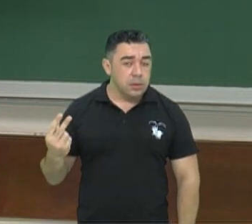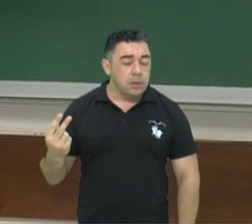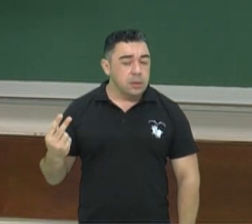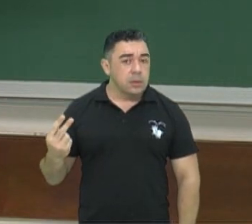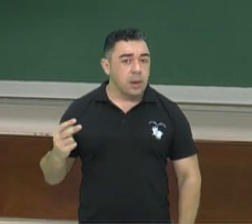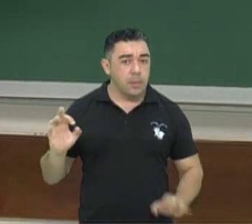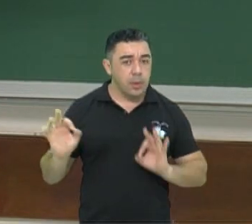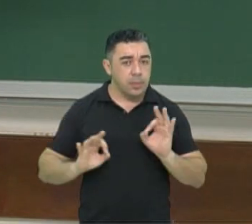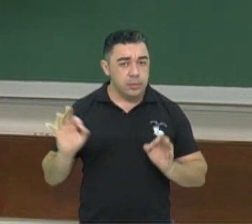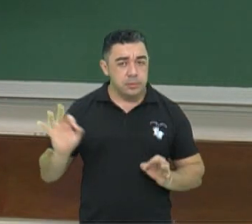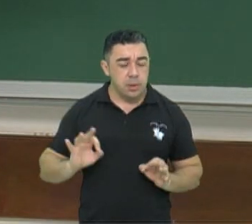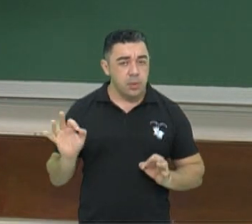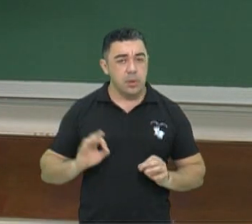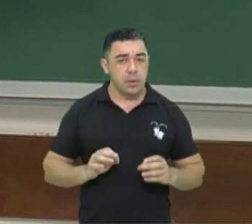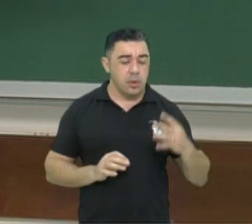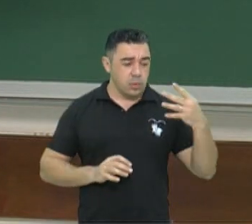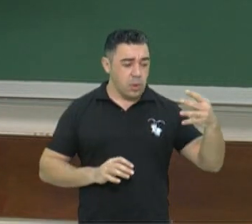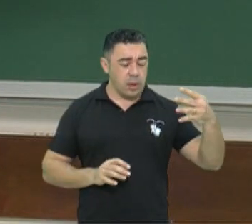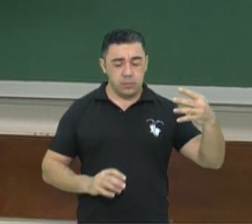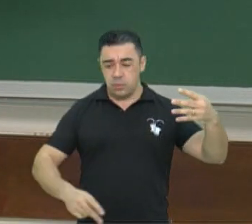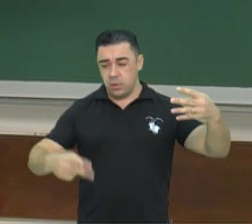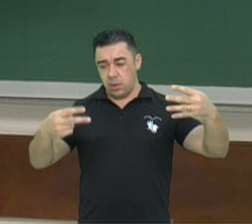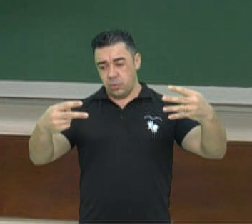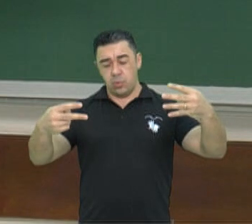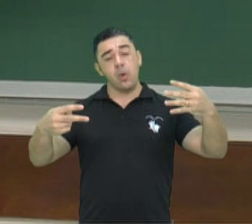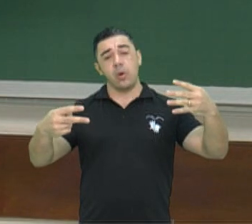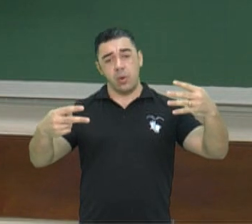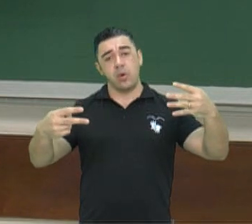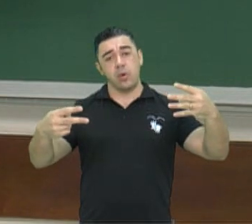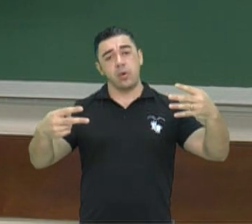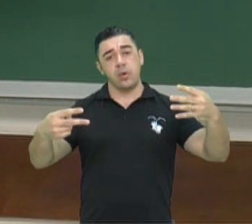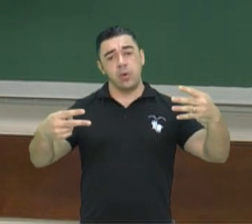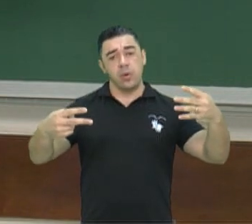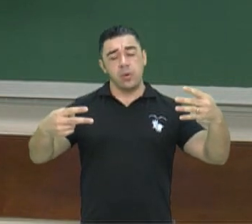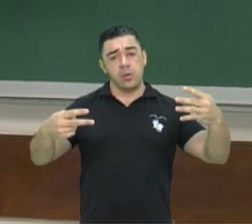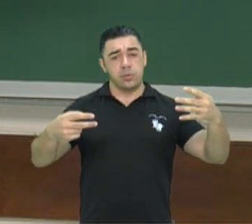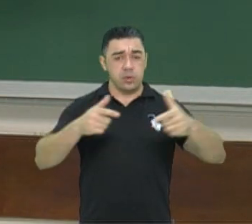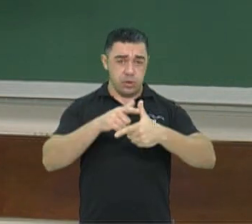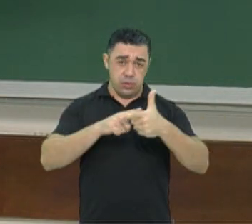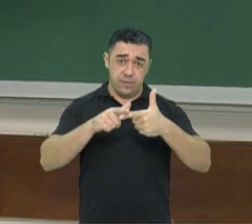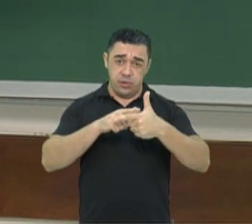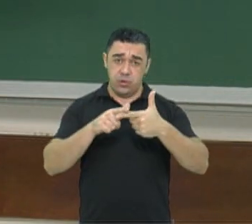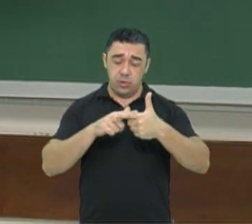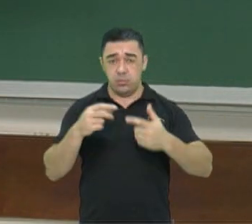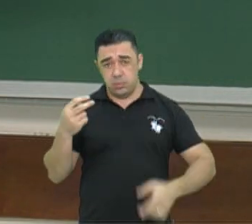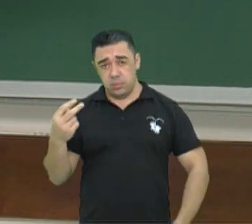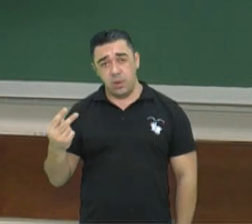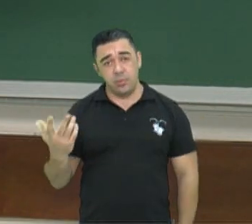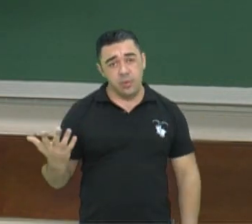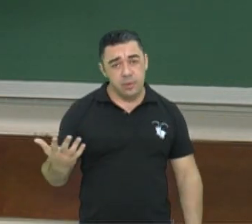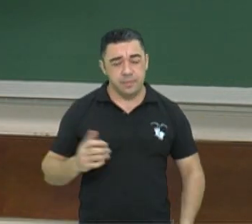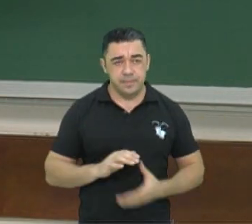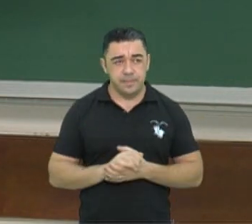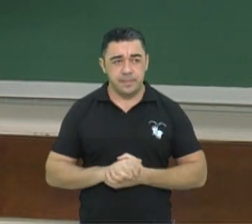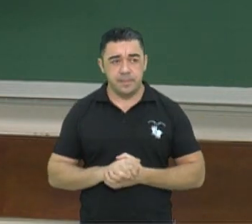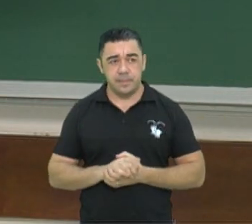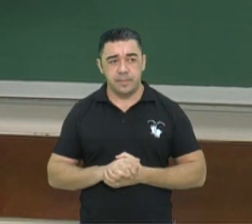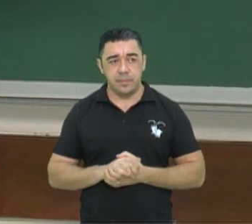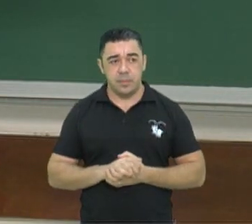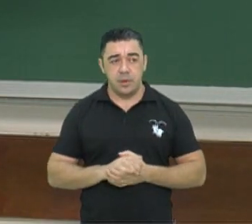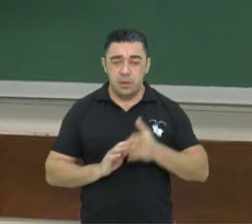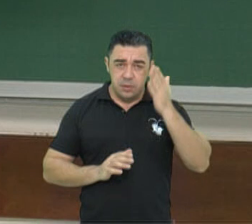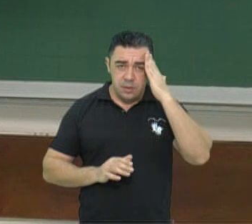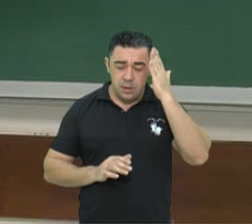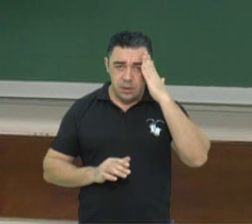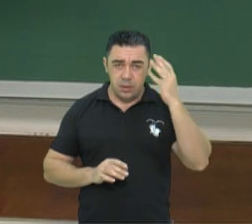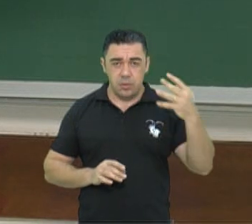2, certo, né? Porque esse lado vale 4, aqui vale 2. Então, a minha razão de proporção vale 2. Se eu já